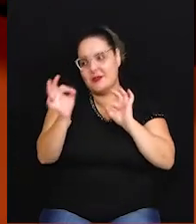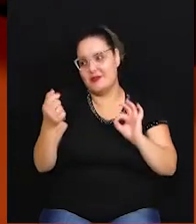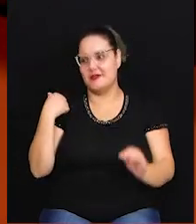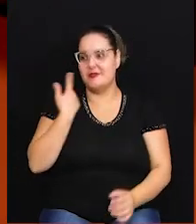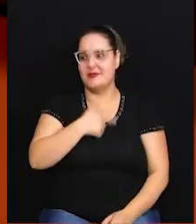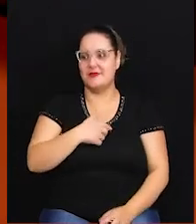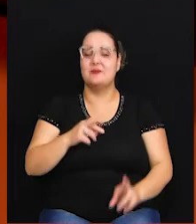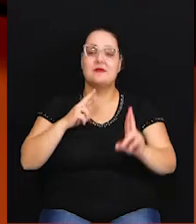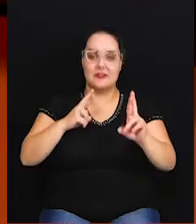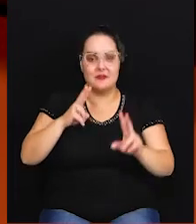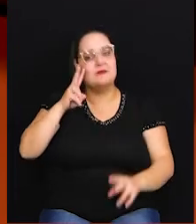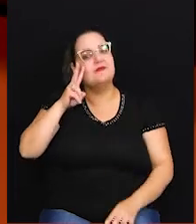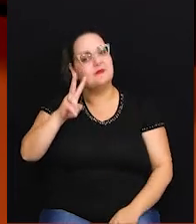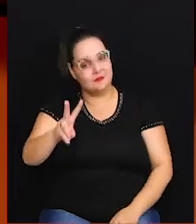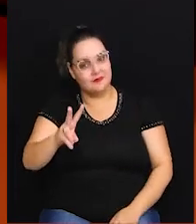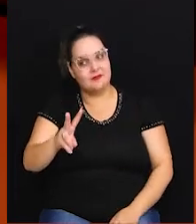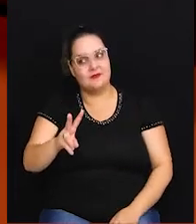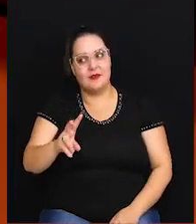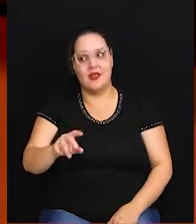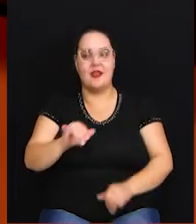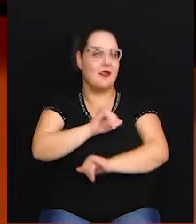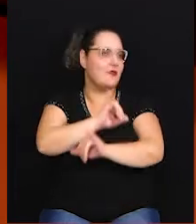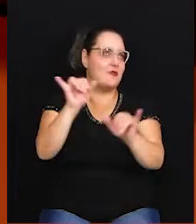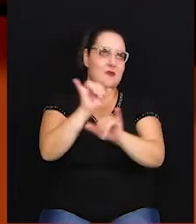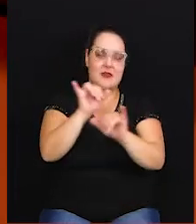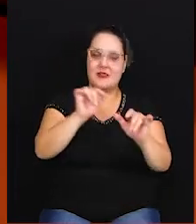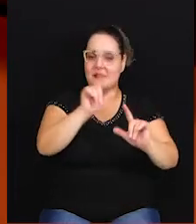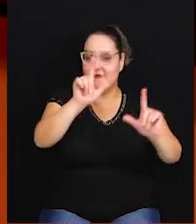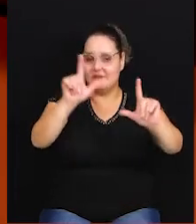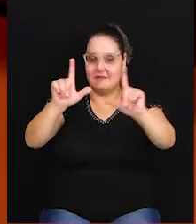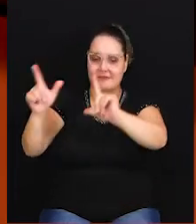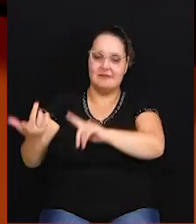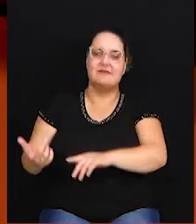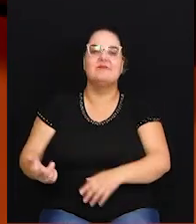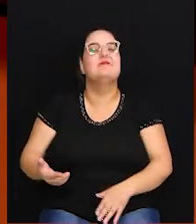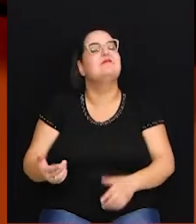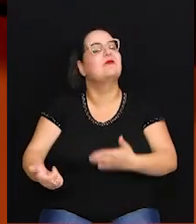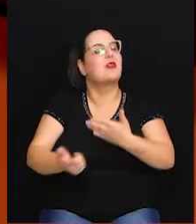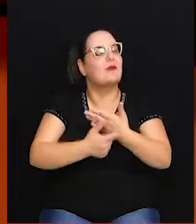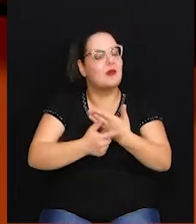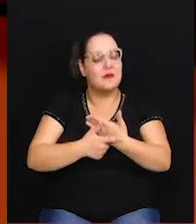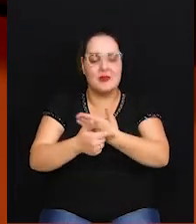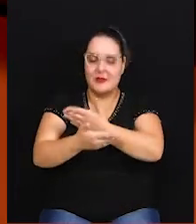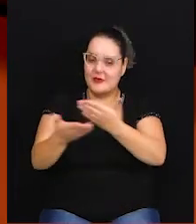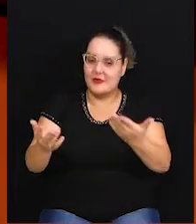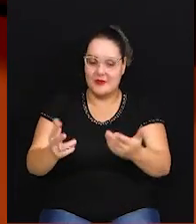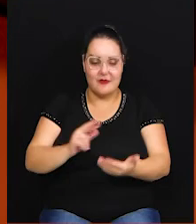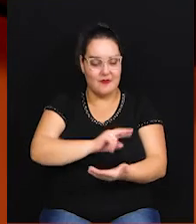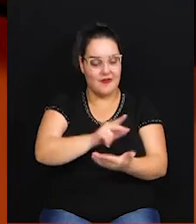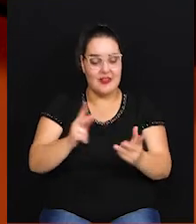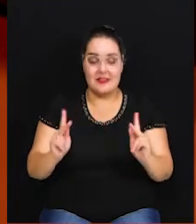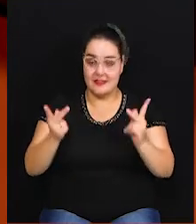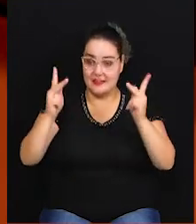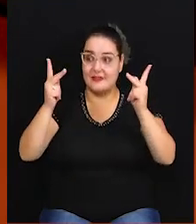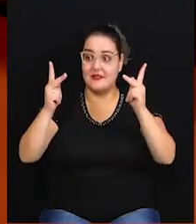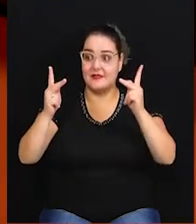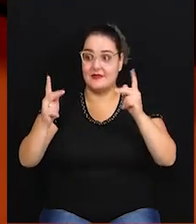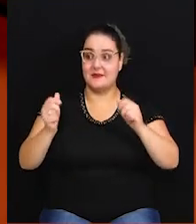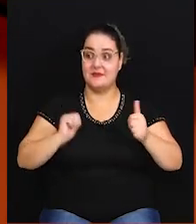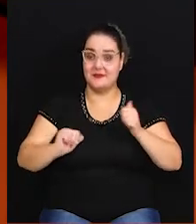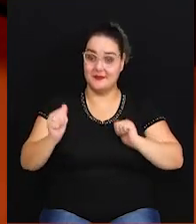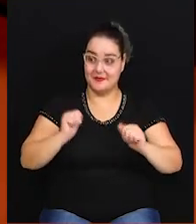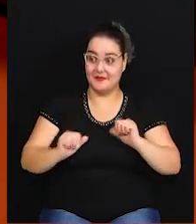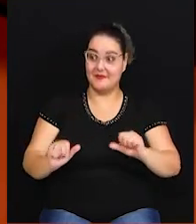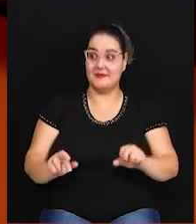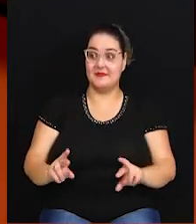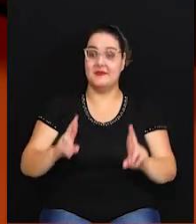da gente. Mas ainda espero vê-las em muitos noticiários por aí, cumprindo o papel de vocês, com muitas vitórias. E